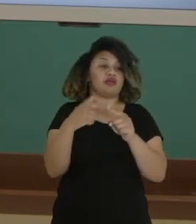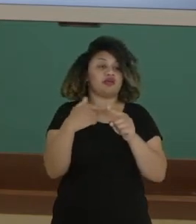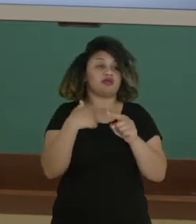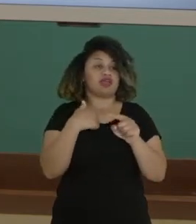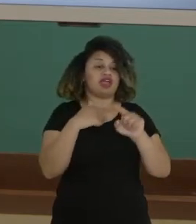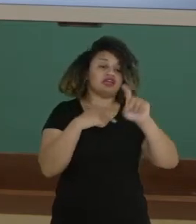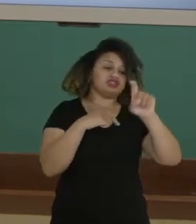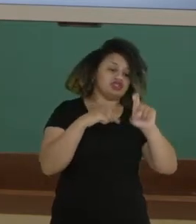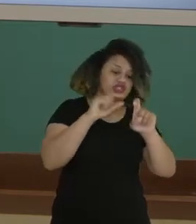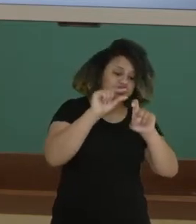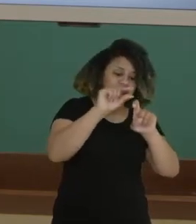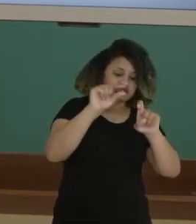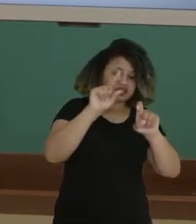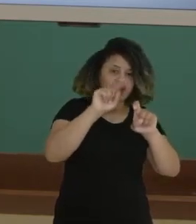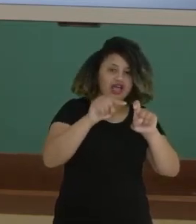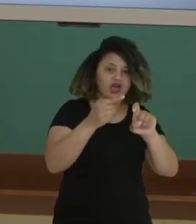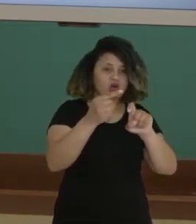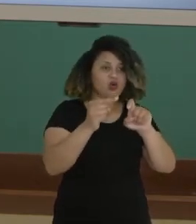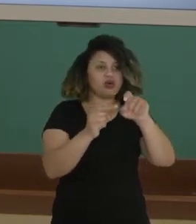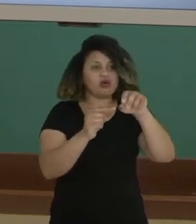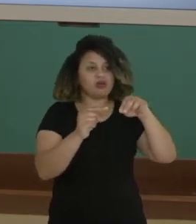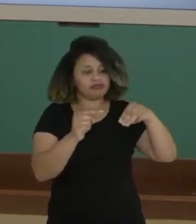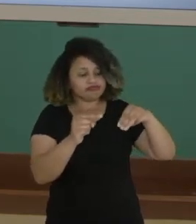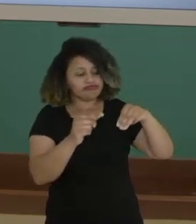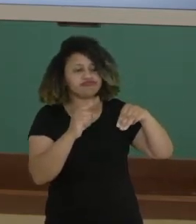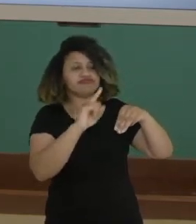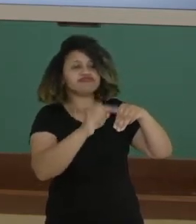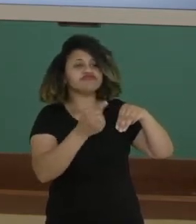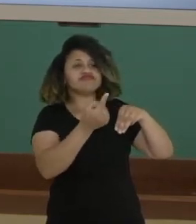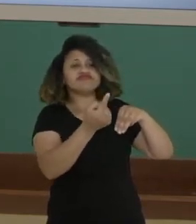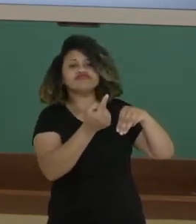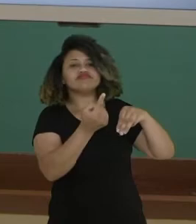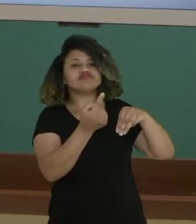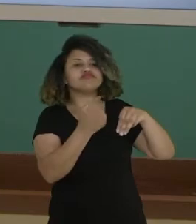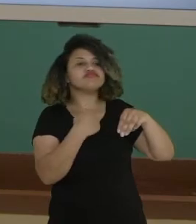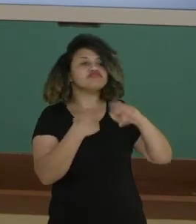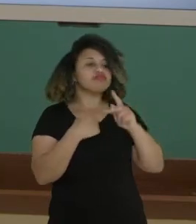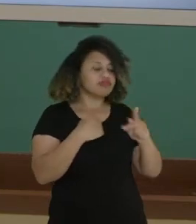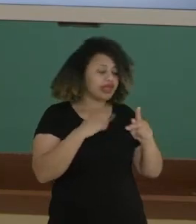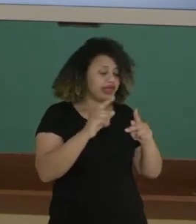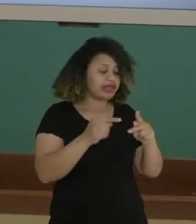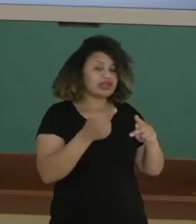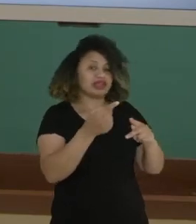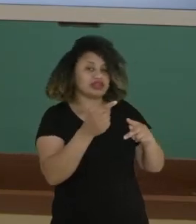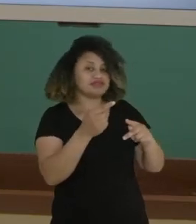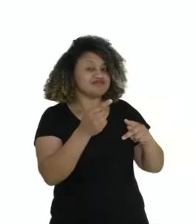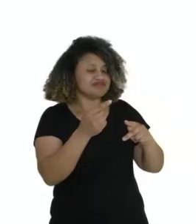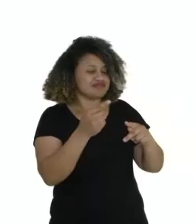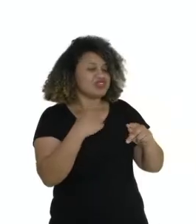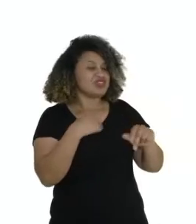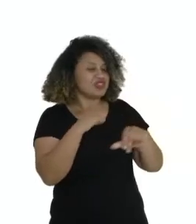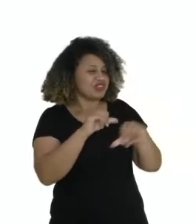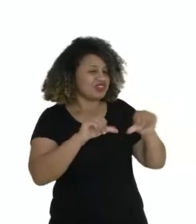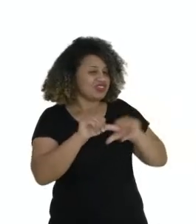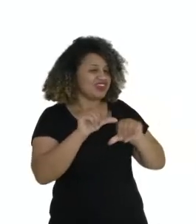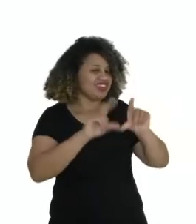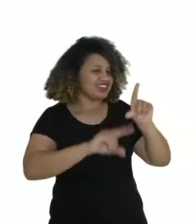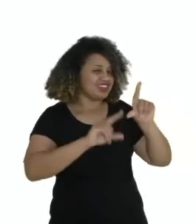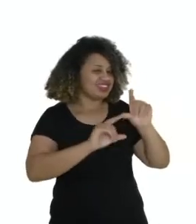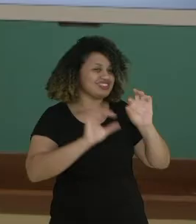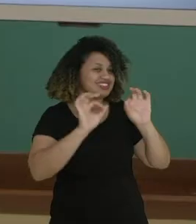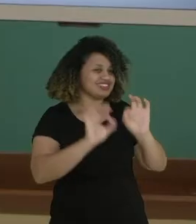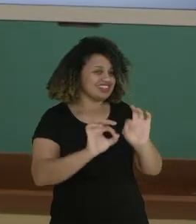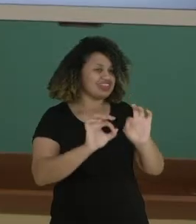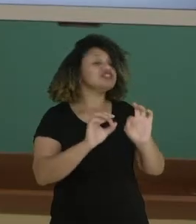letra é 1, ok? Olha aqui, ó, M, ó. Desapeguei um pouco do X, ó, coloquei M. Tem letra, tem sinal